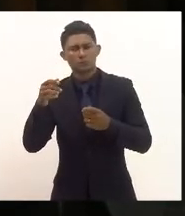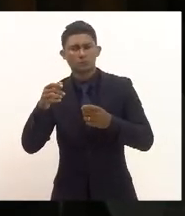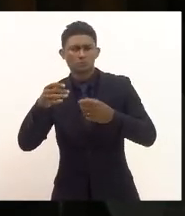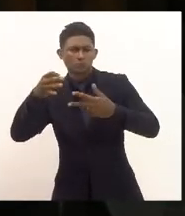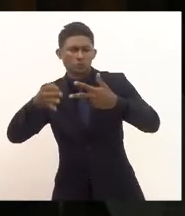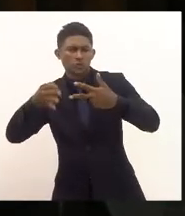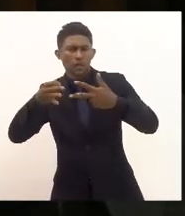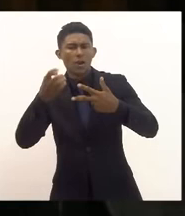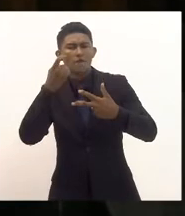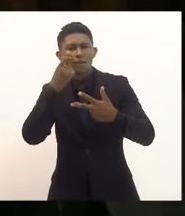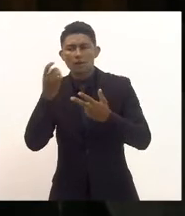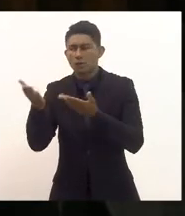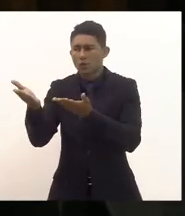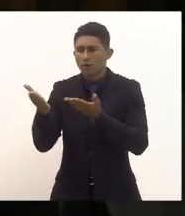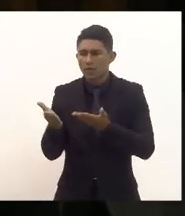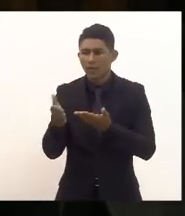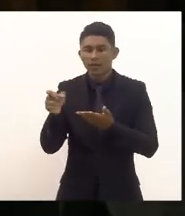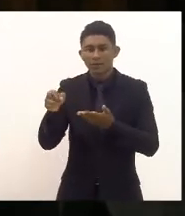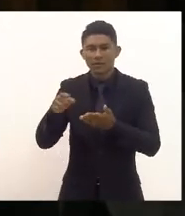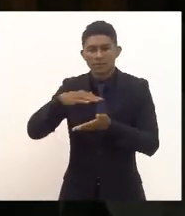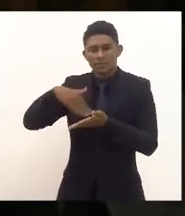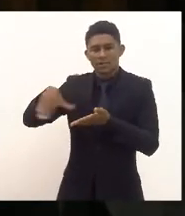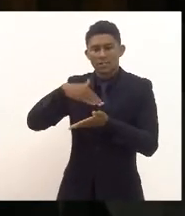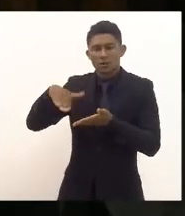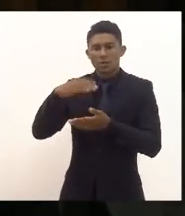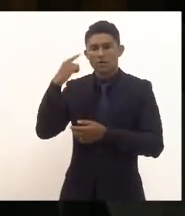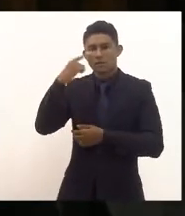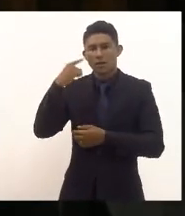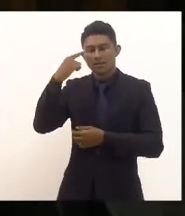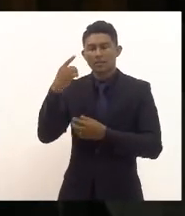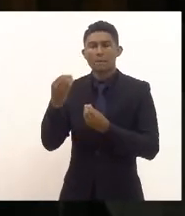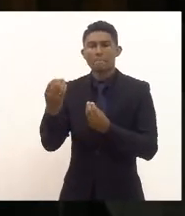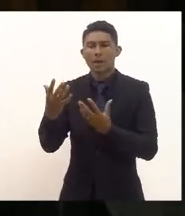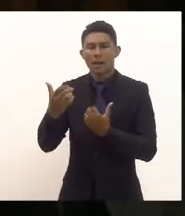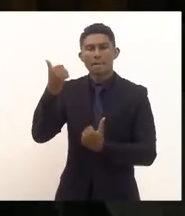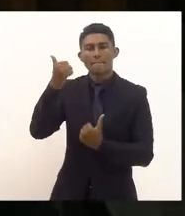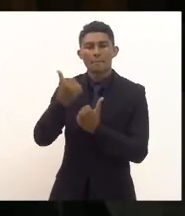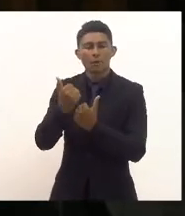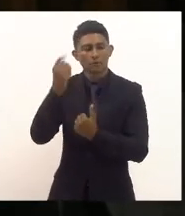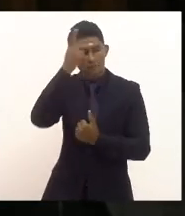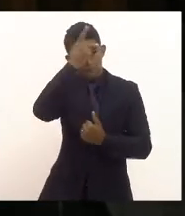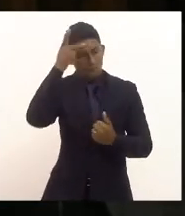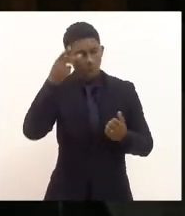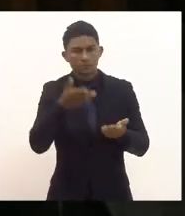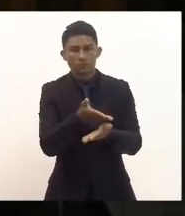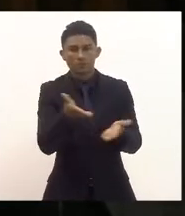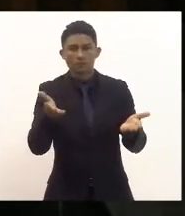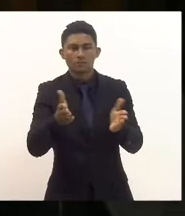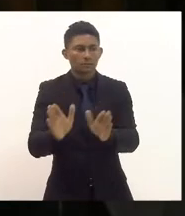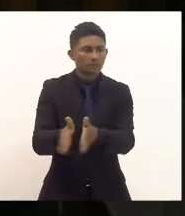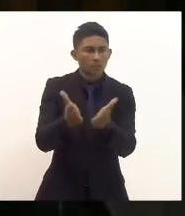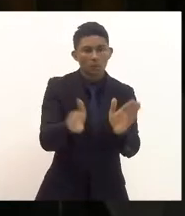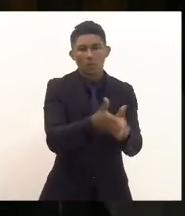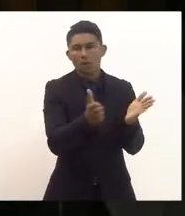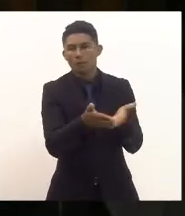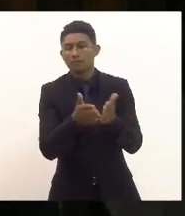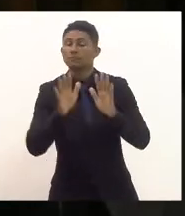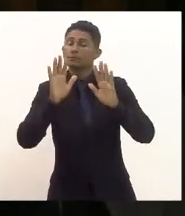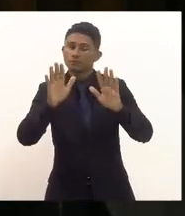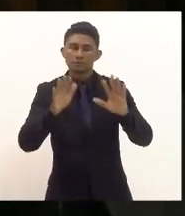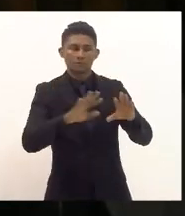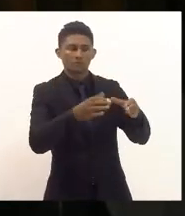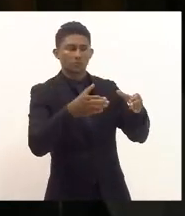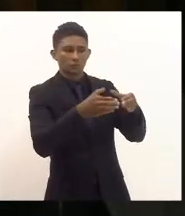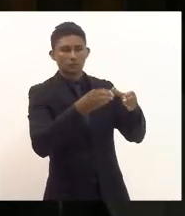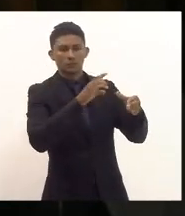advocacia para auxiliarem a defesa técnica dessas pessoas mais carentes mas fato é que a defensoria